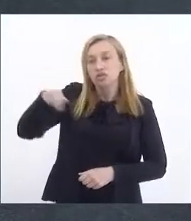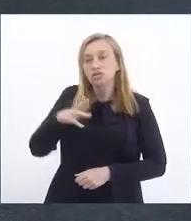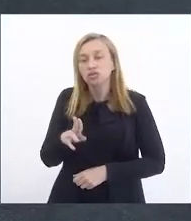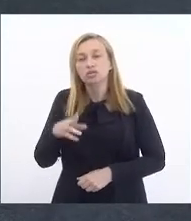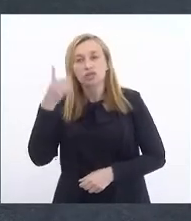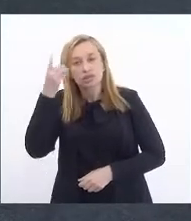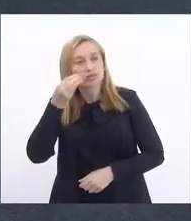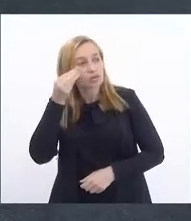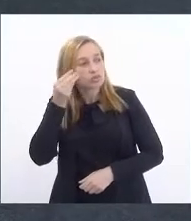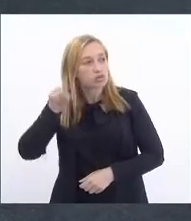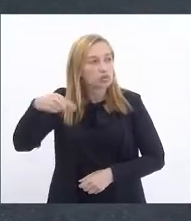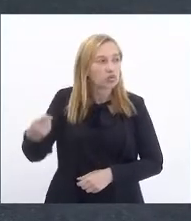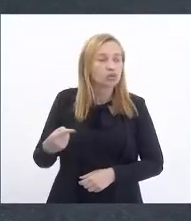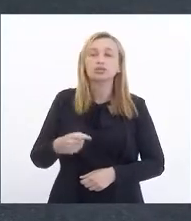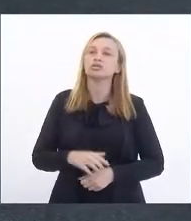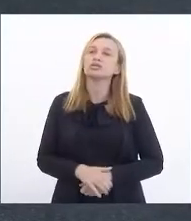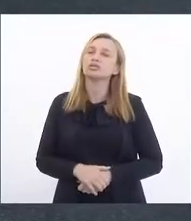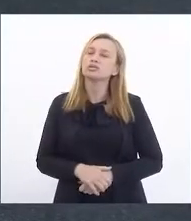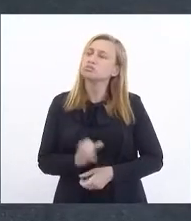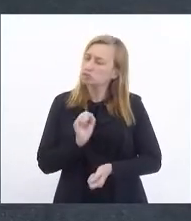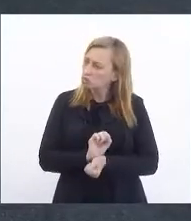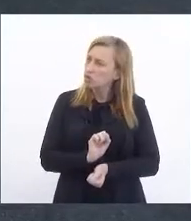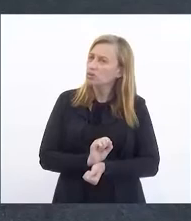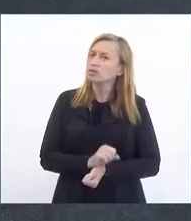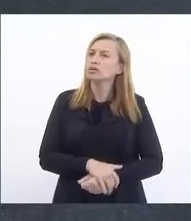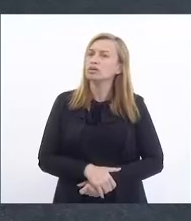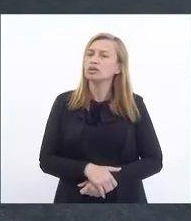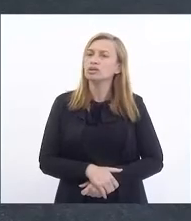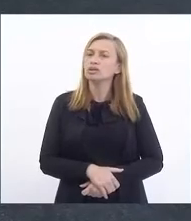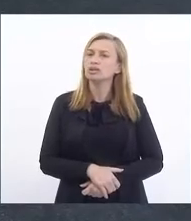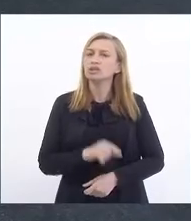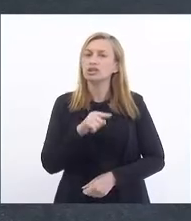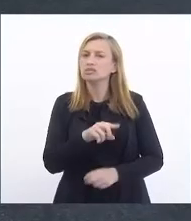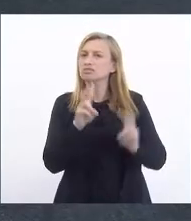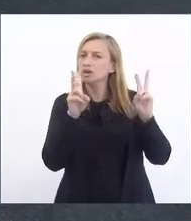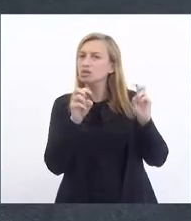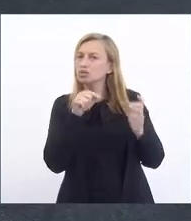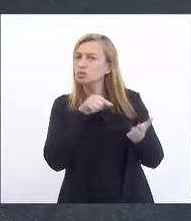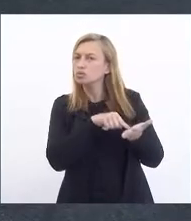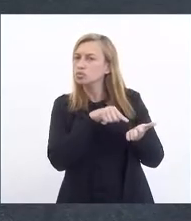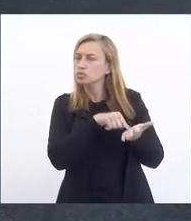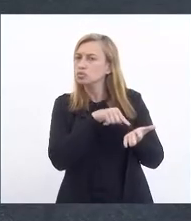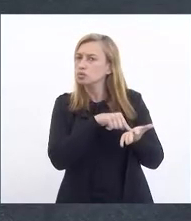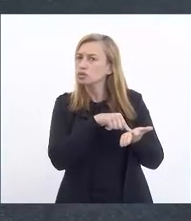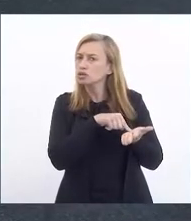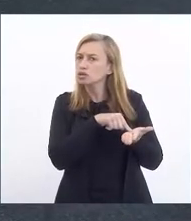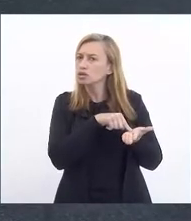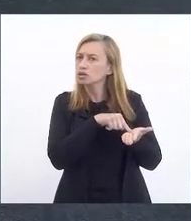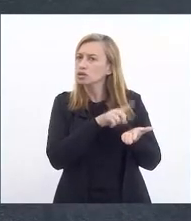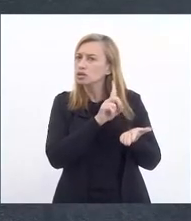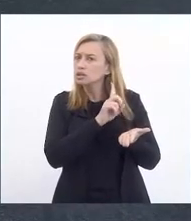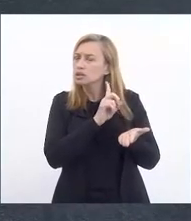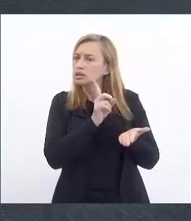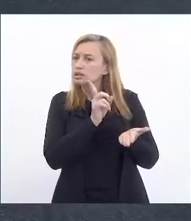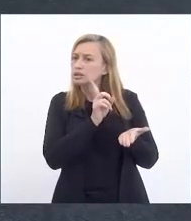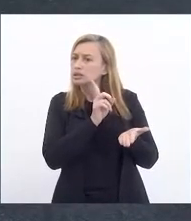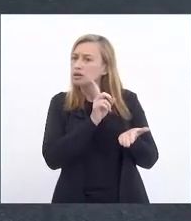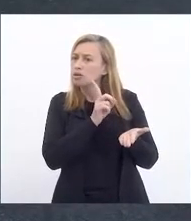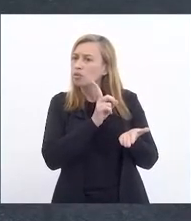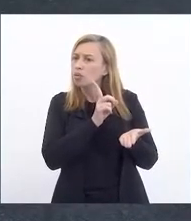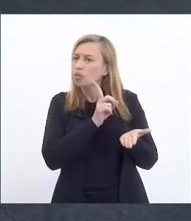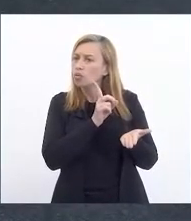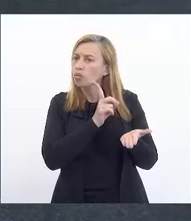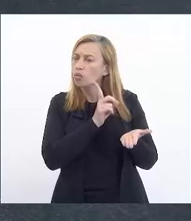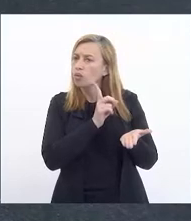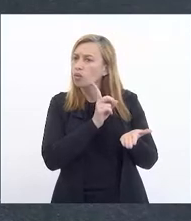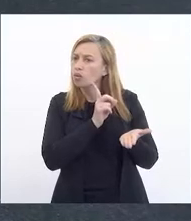Francisco entre outros eu espero que esta matéria não não não retrate que